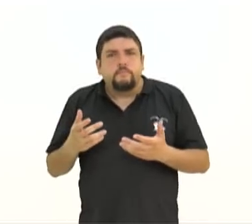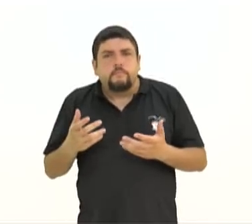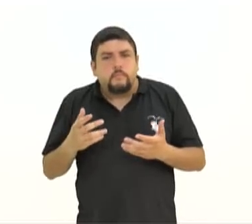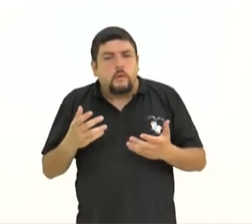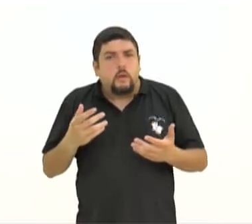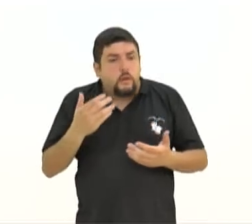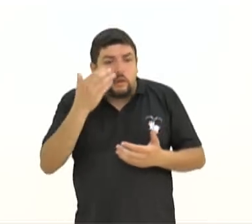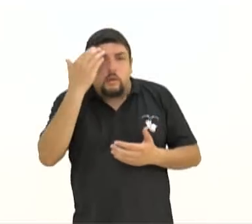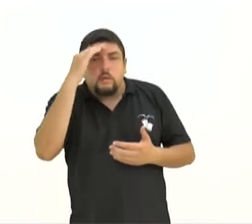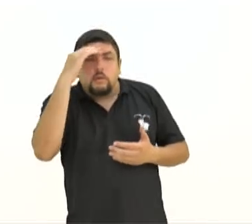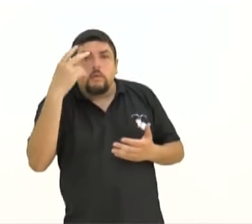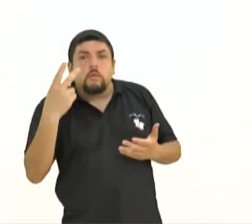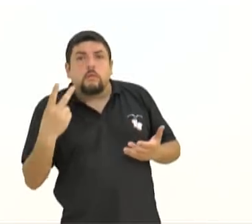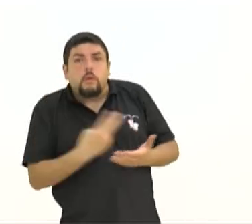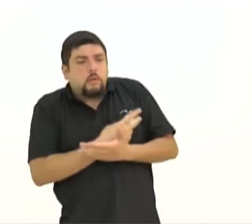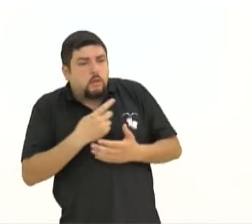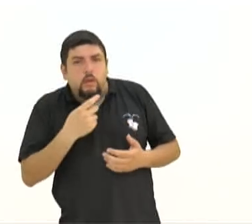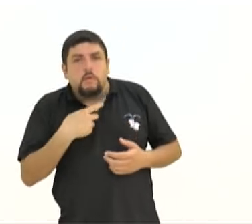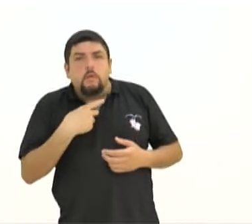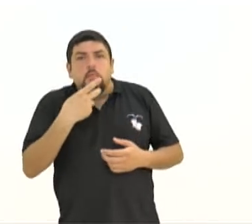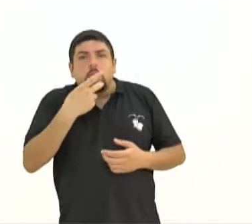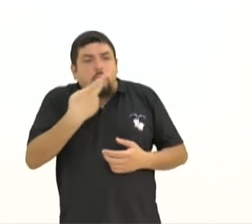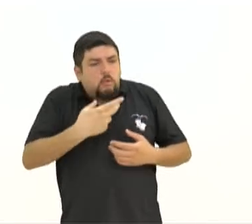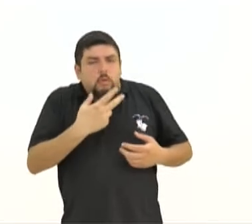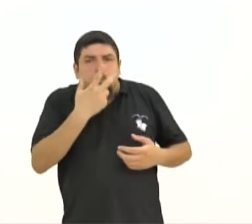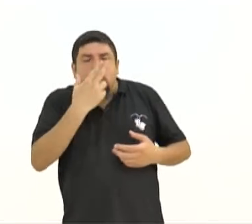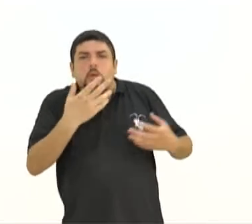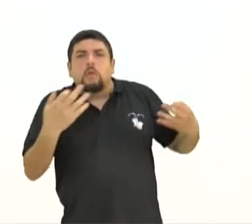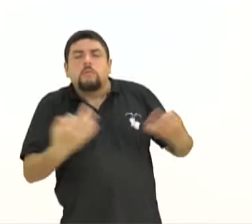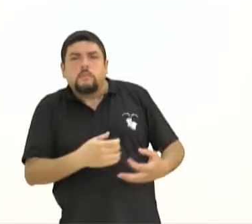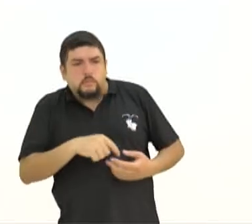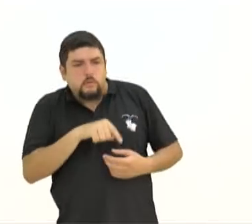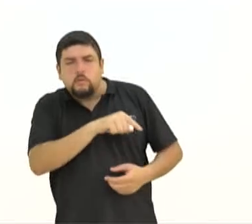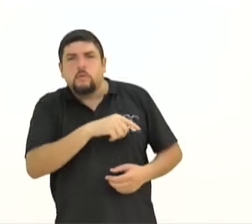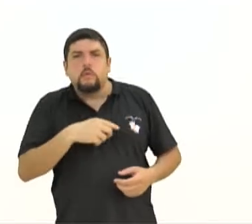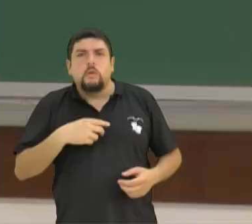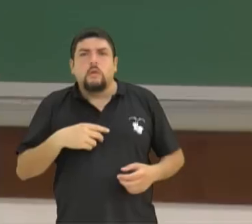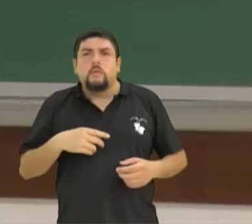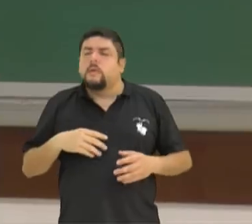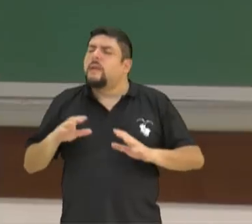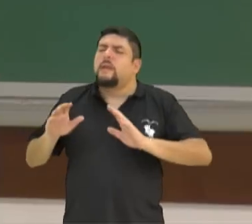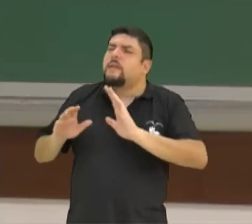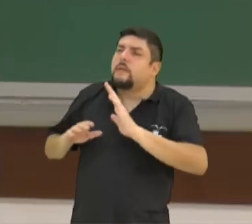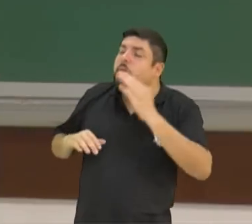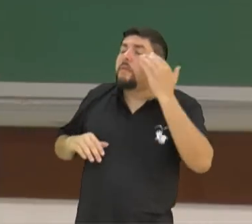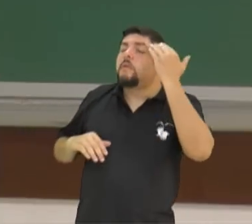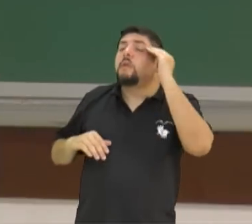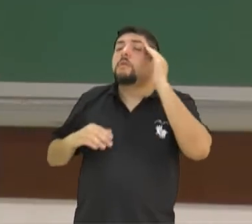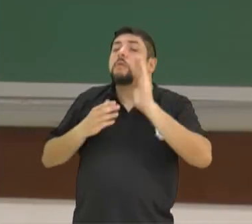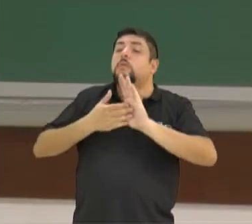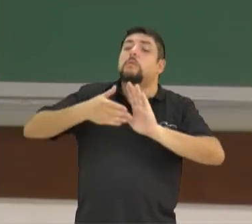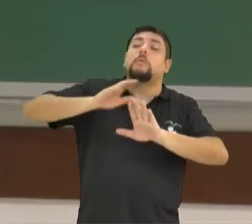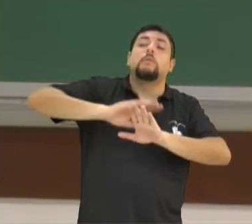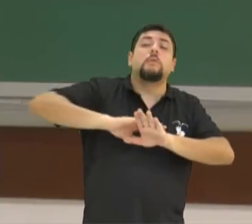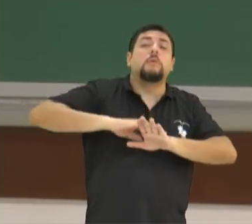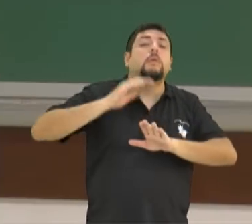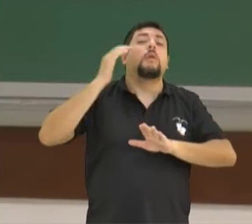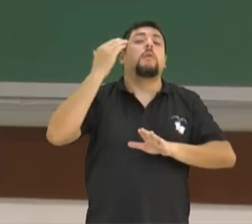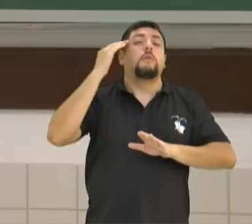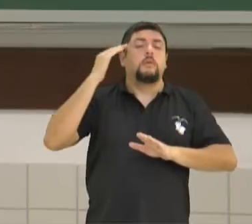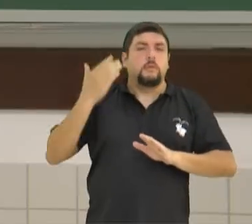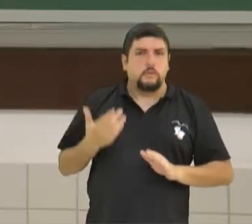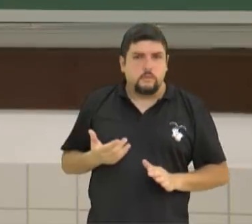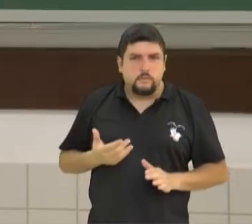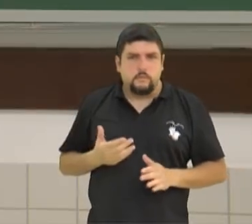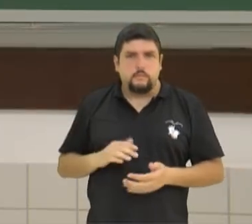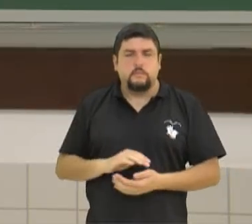ela entendeu ipsis literis o que eles disseram, né? Sem que houvesse ali um entendimento de um sentido figurado na fala